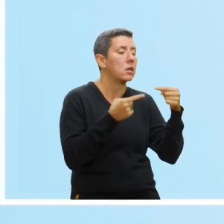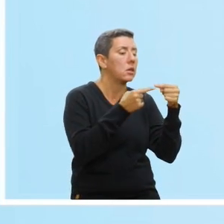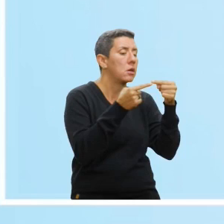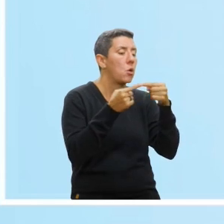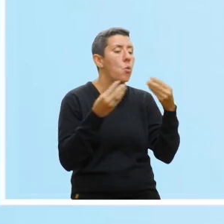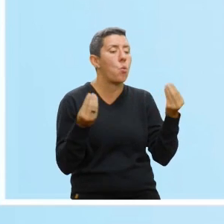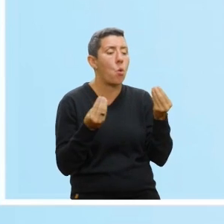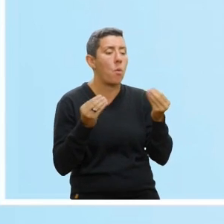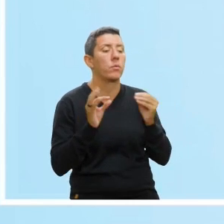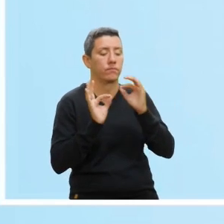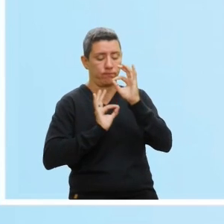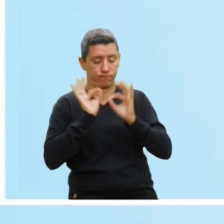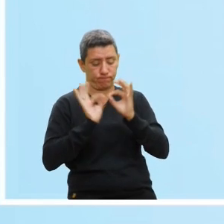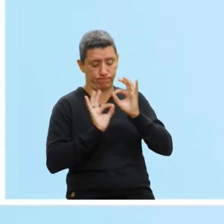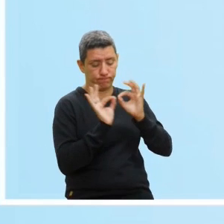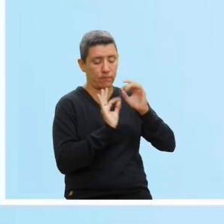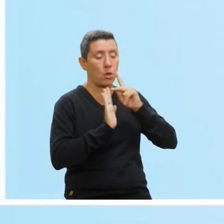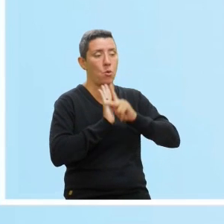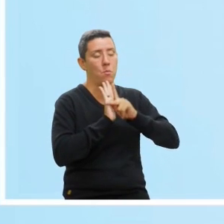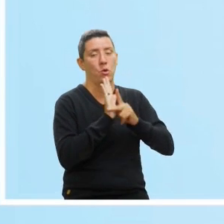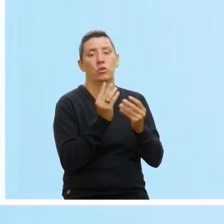de qualidade, tá?